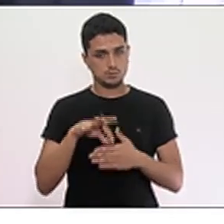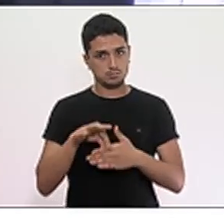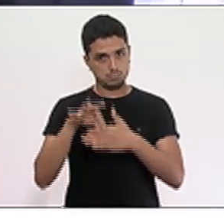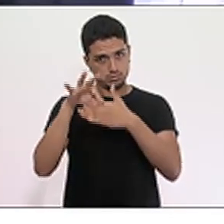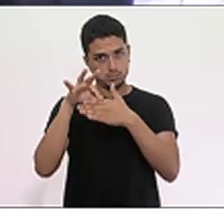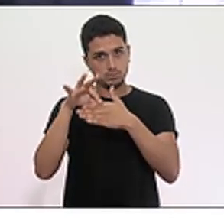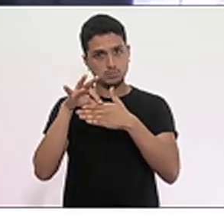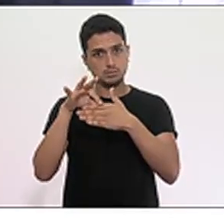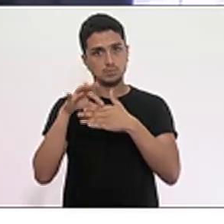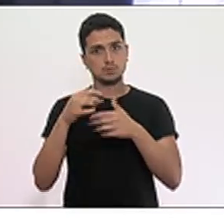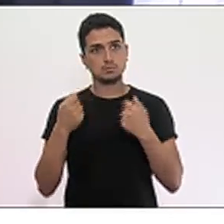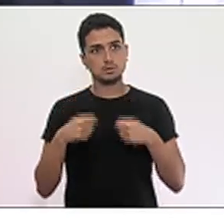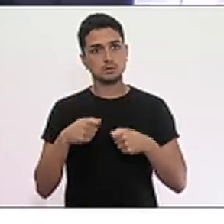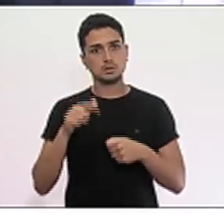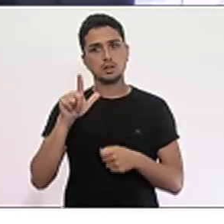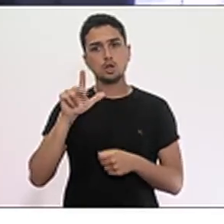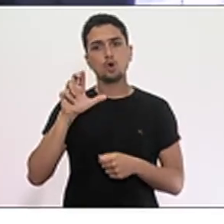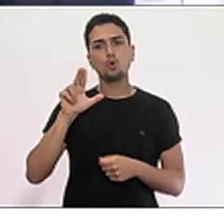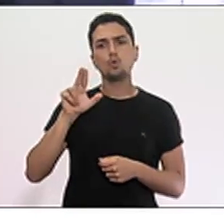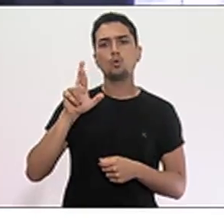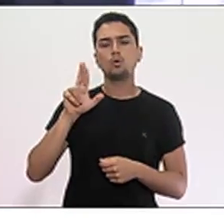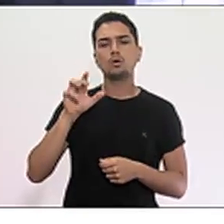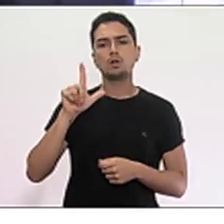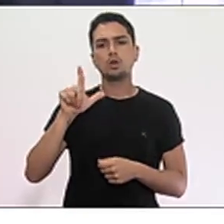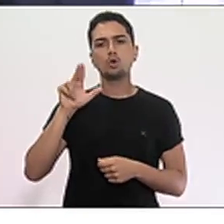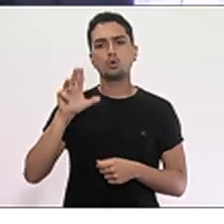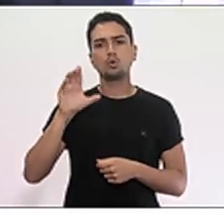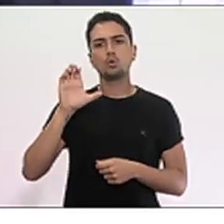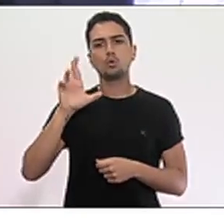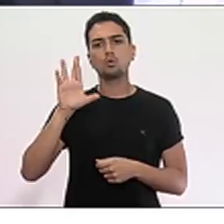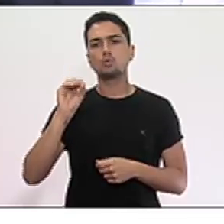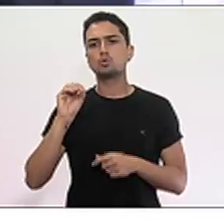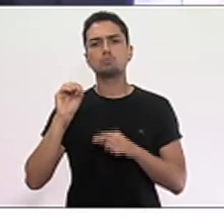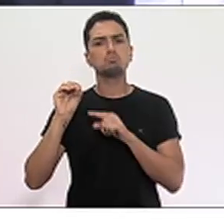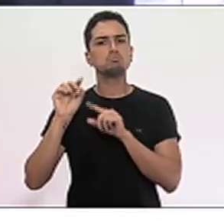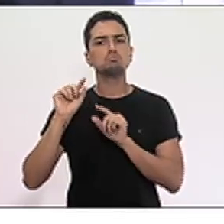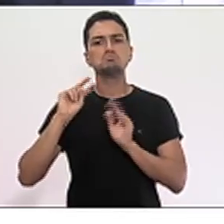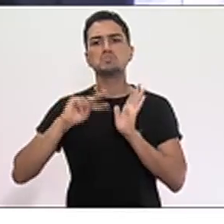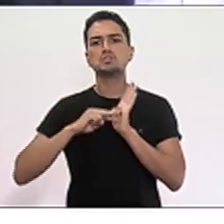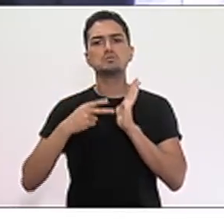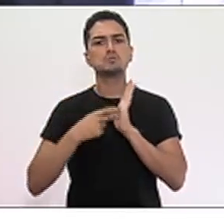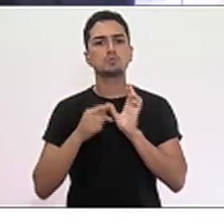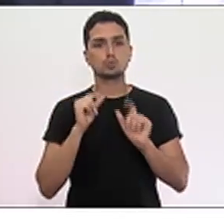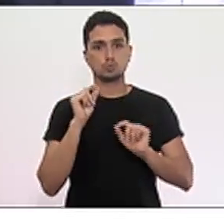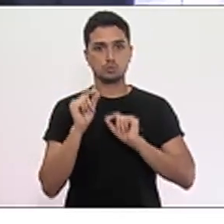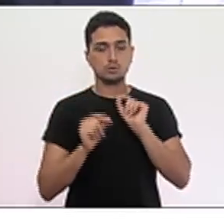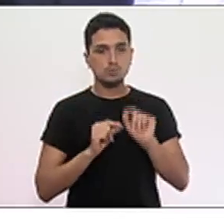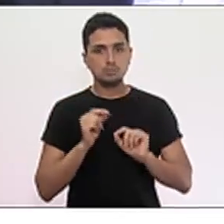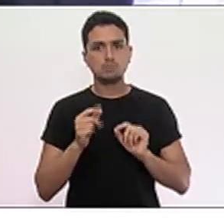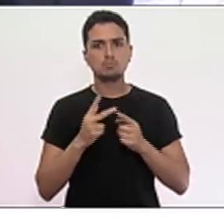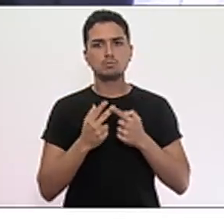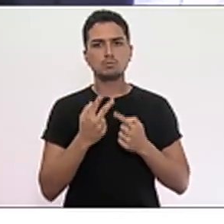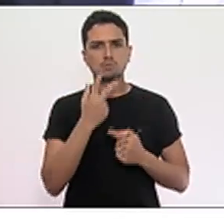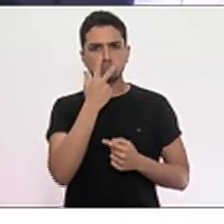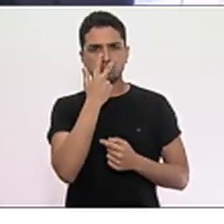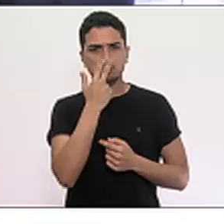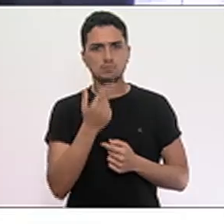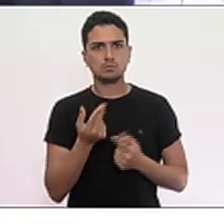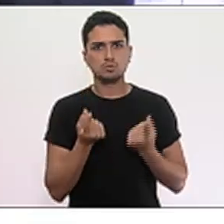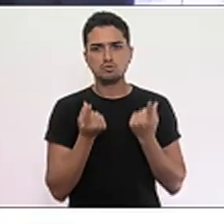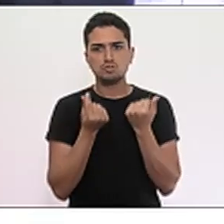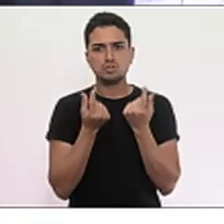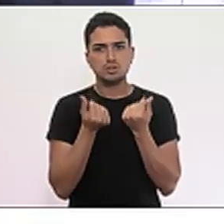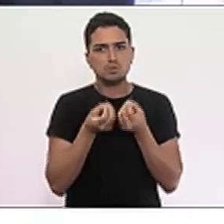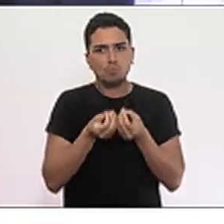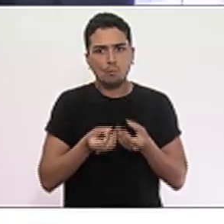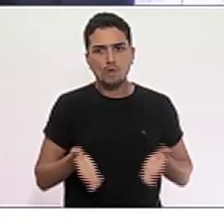deu lucro, mas que lucro é esse? Que o esgotamento sanitário não está nesse